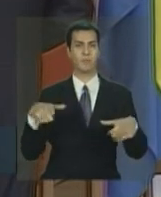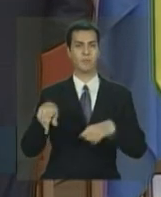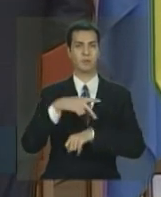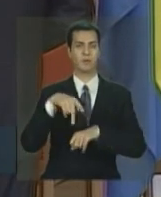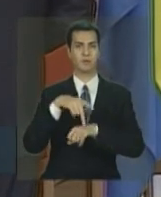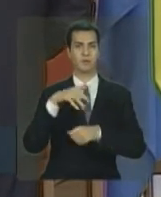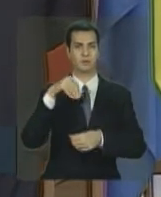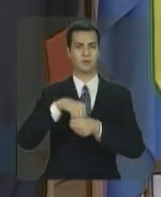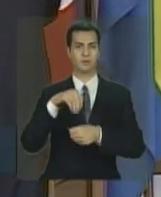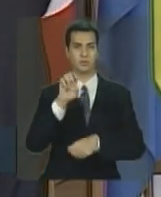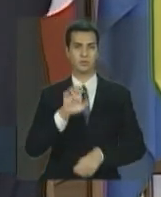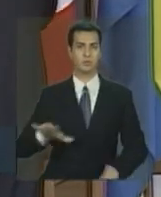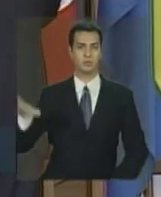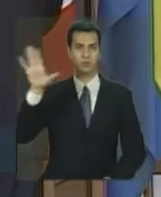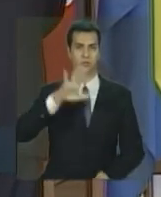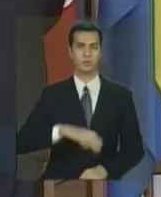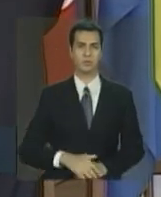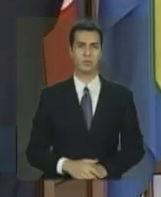Europeia. Cerca de